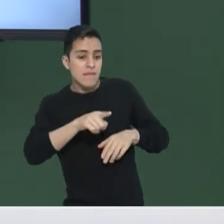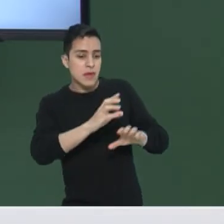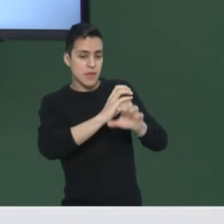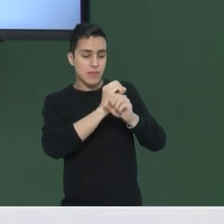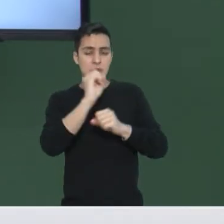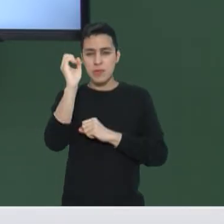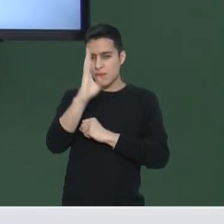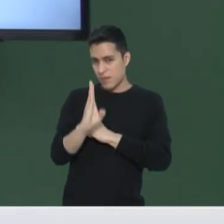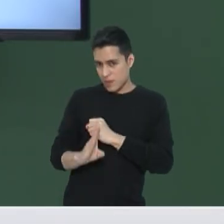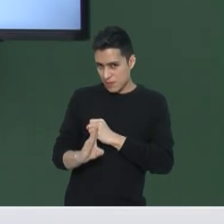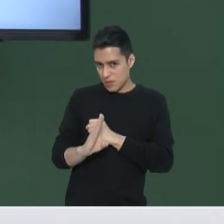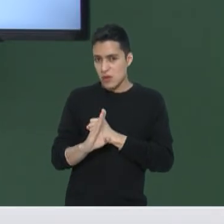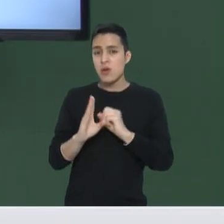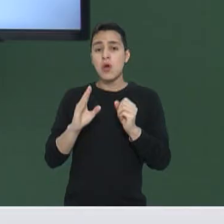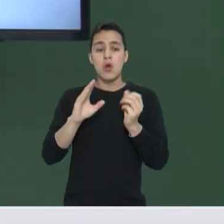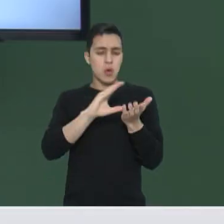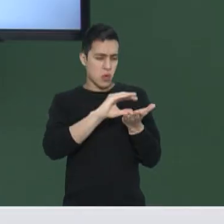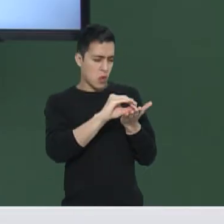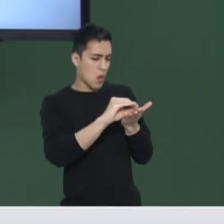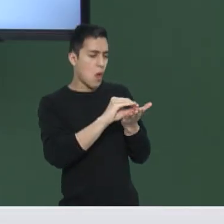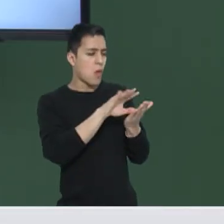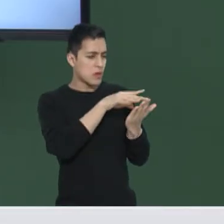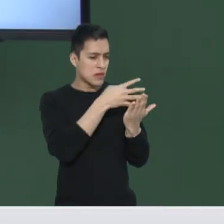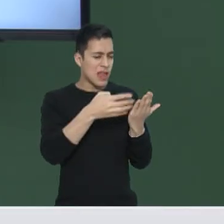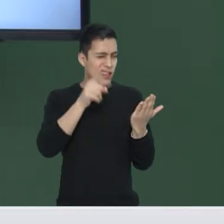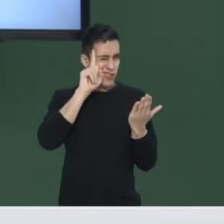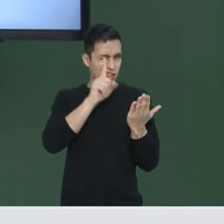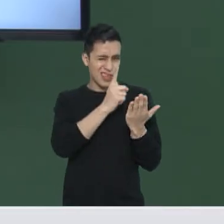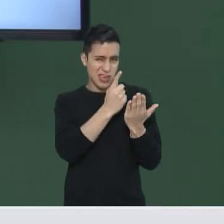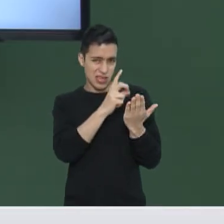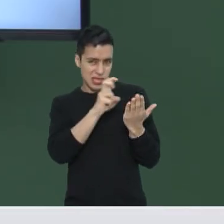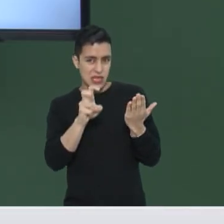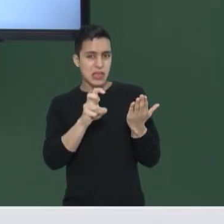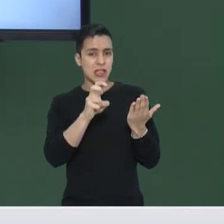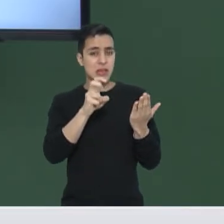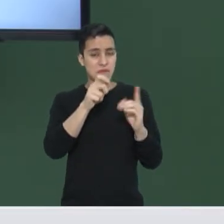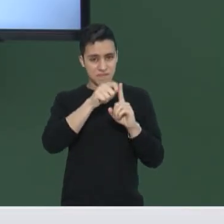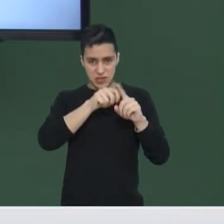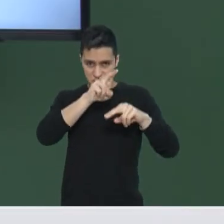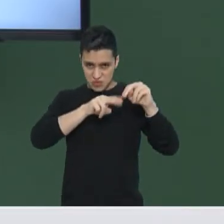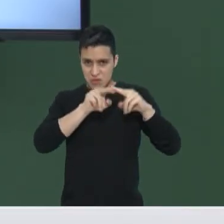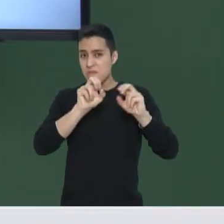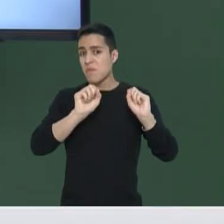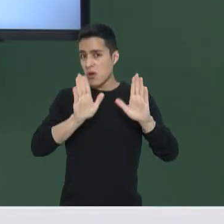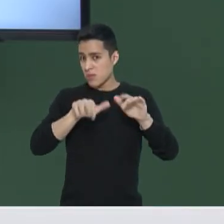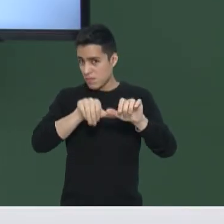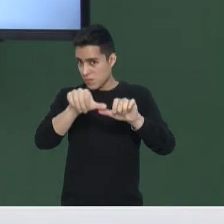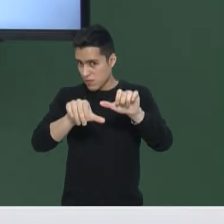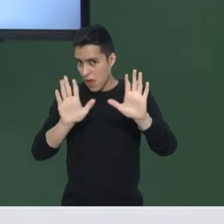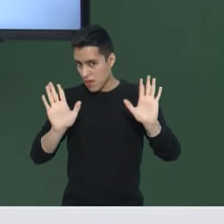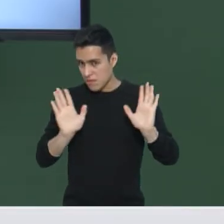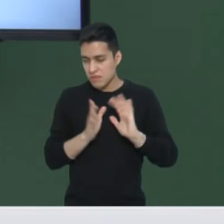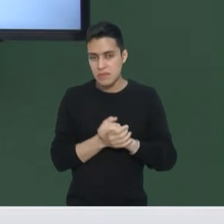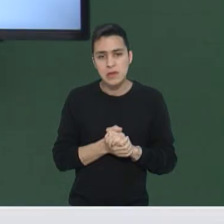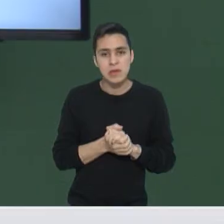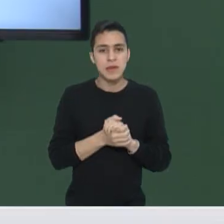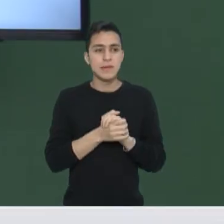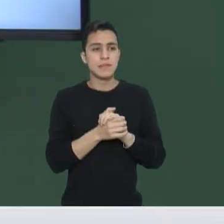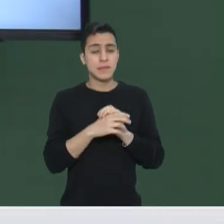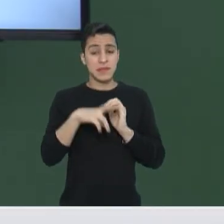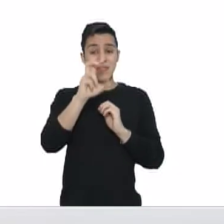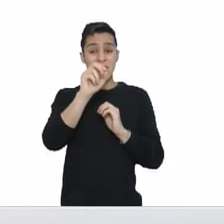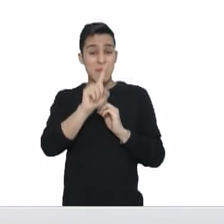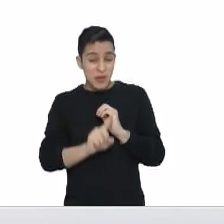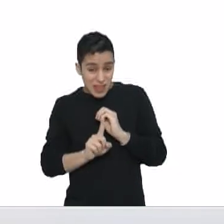No Brasil, com os dados desse dia 15 de julho, tá bom? Pode ter mudado até agora. Aí, 50%